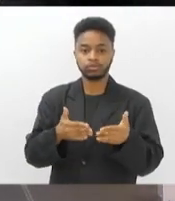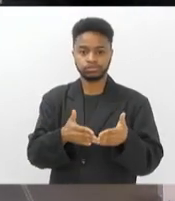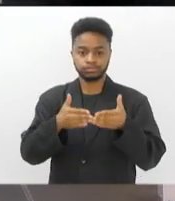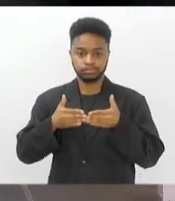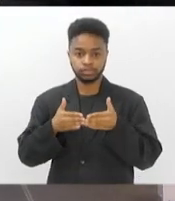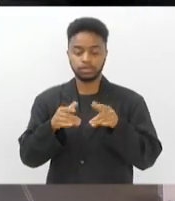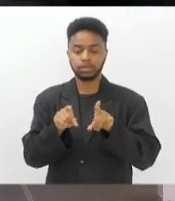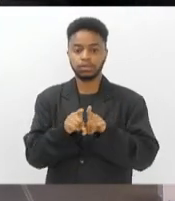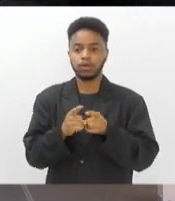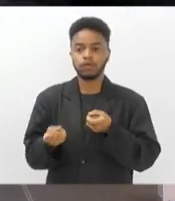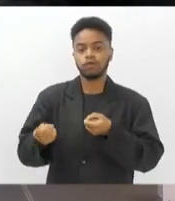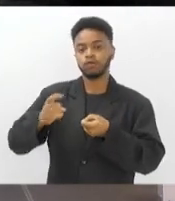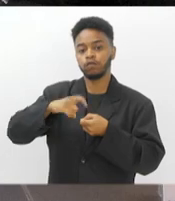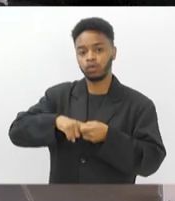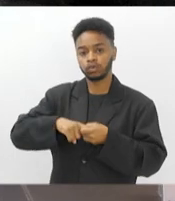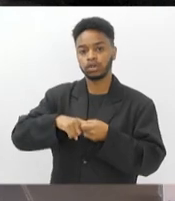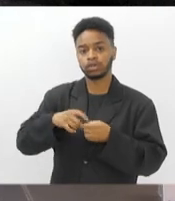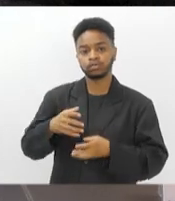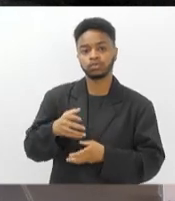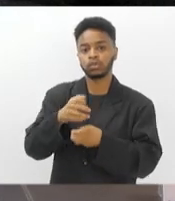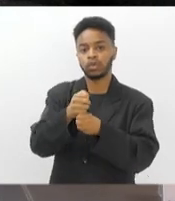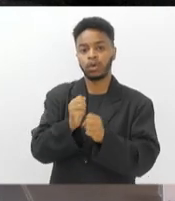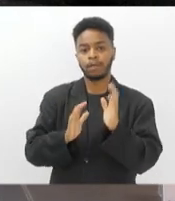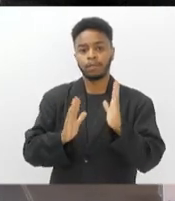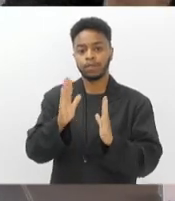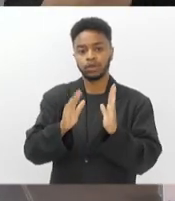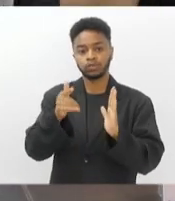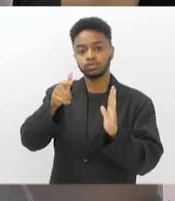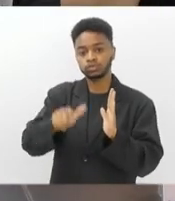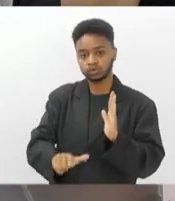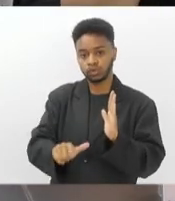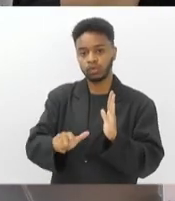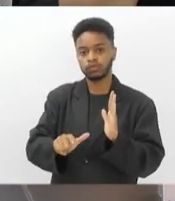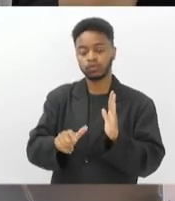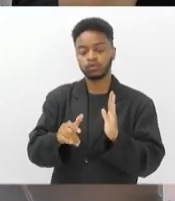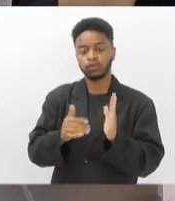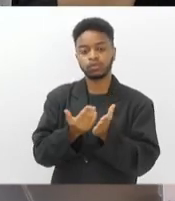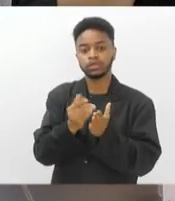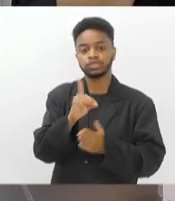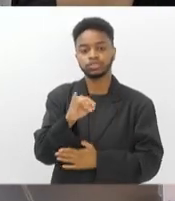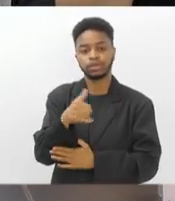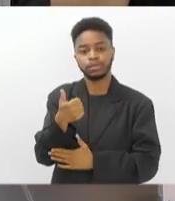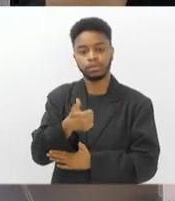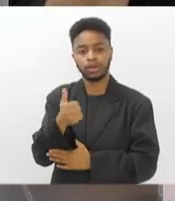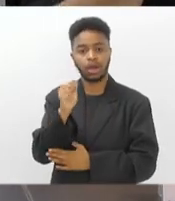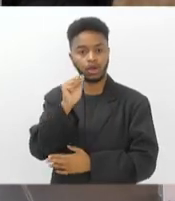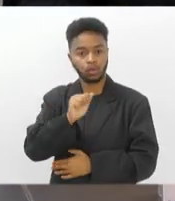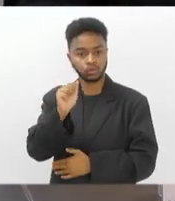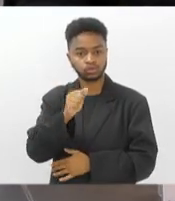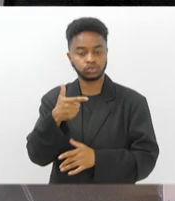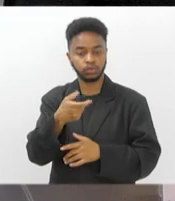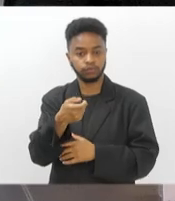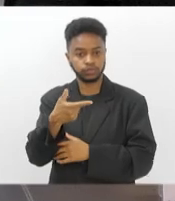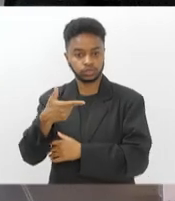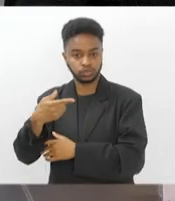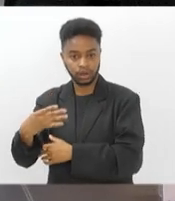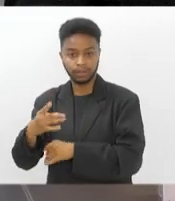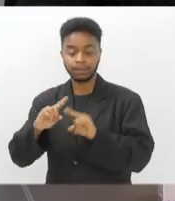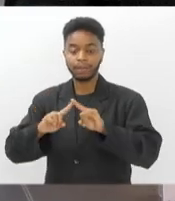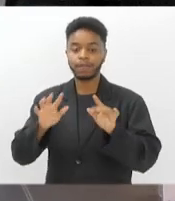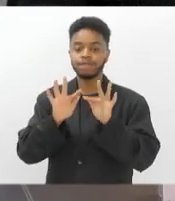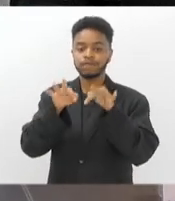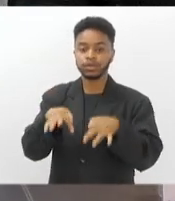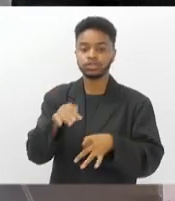voltando-se a contar o prazo novamente em 1 de agosto de 2024 o qual finda em